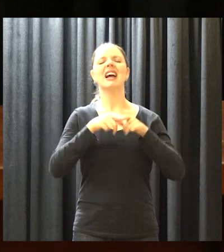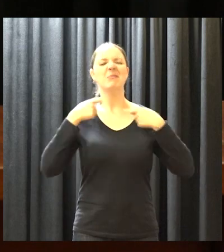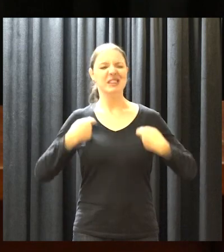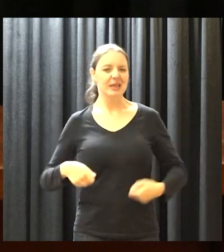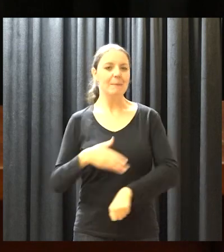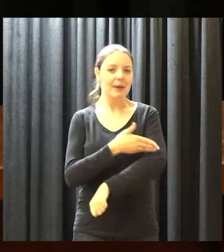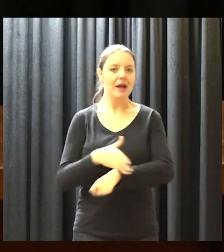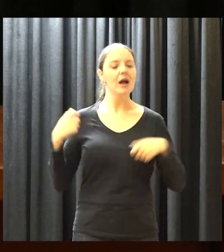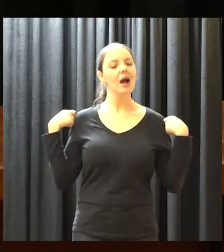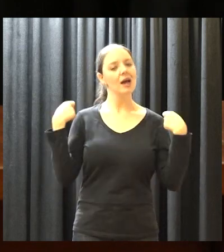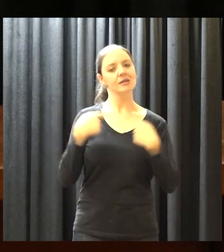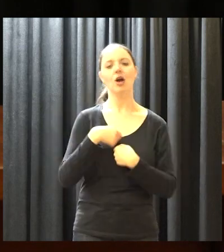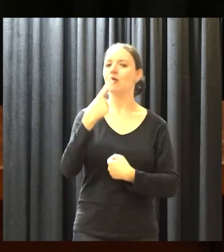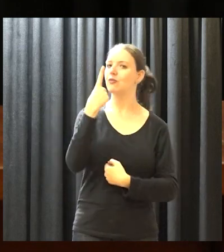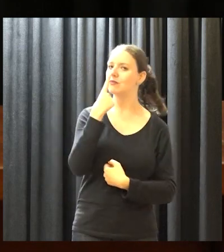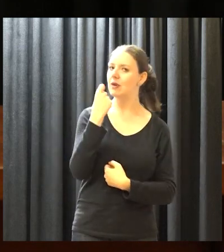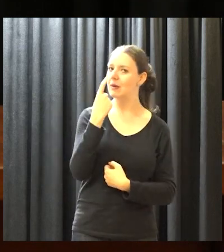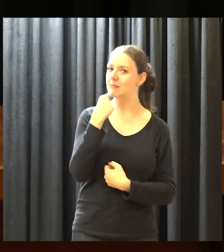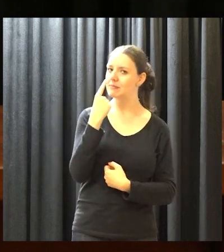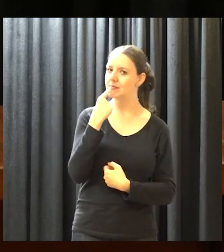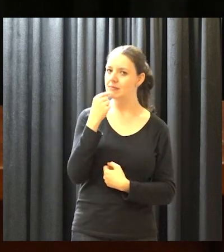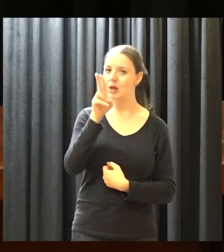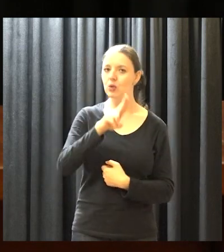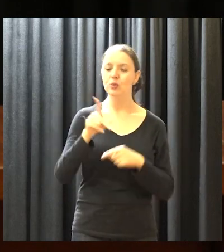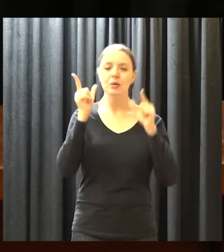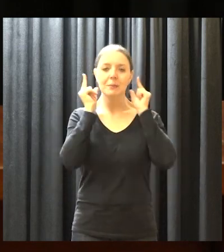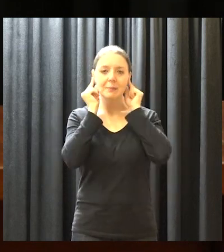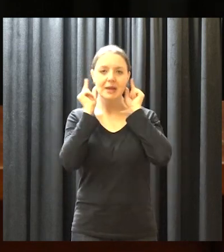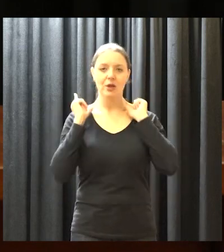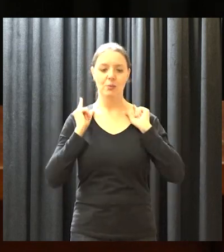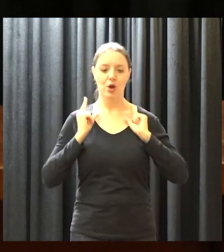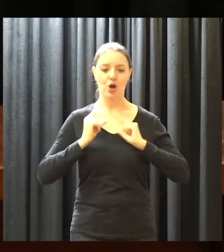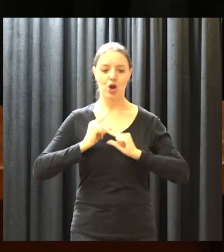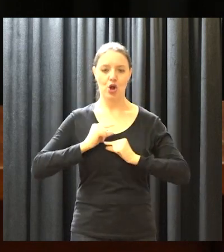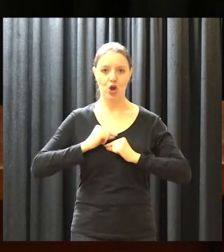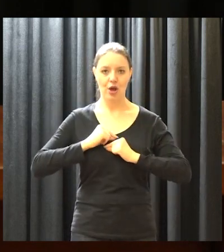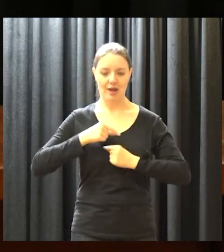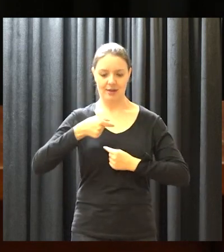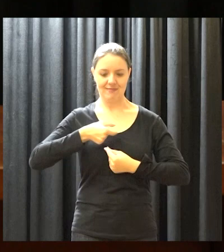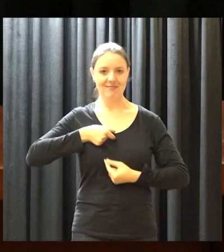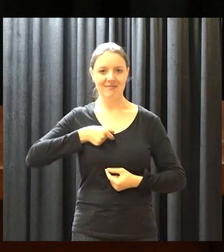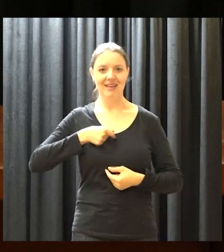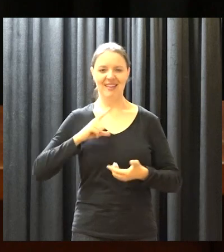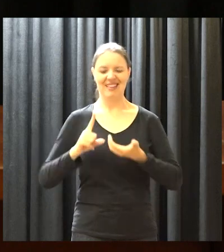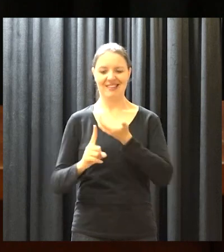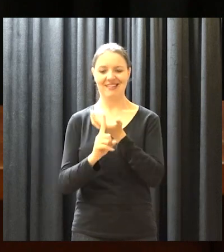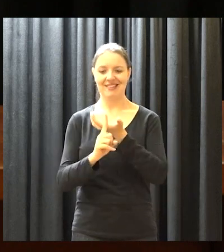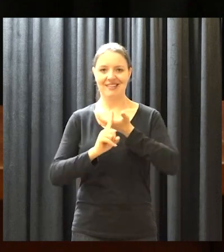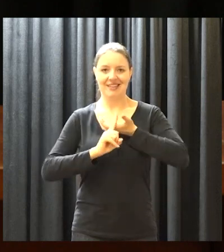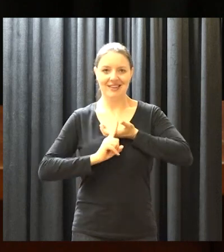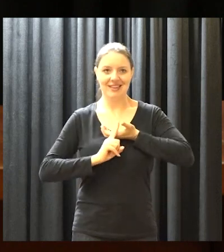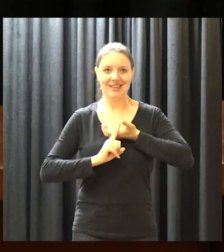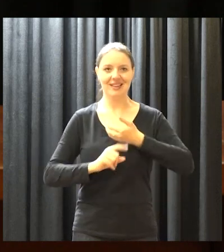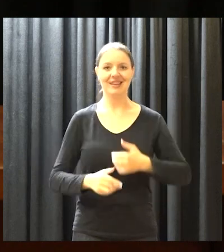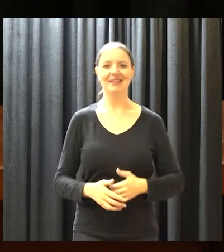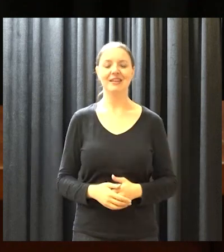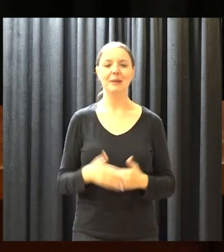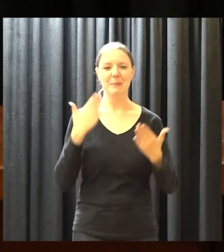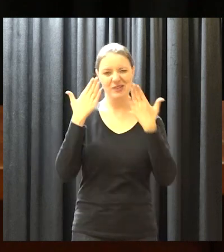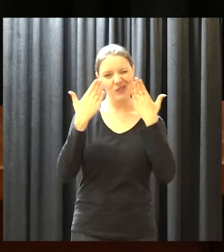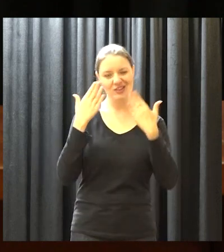casaco vermelho por cima. Uso brincos e uma correntinha com o símbolo do psi, né, da